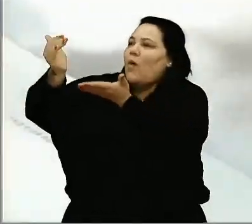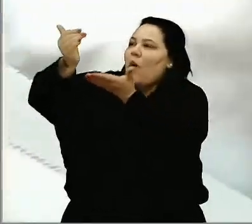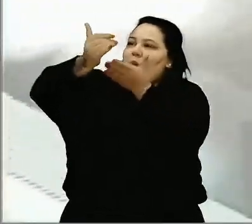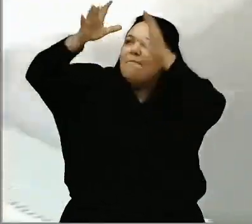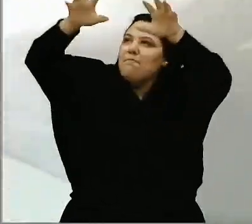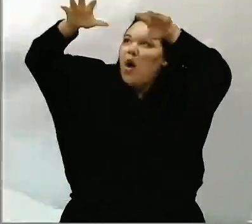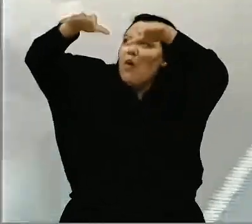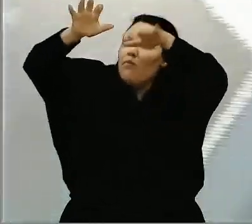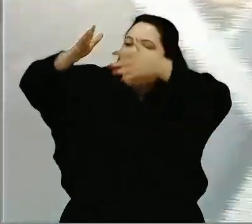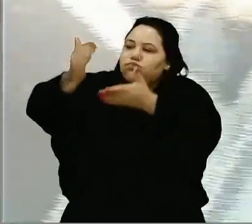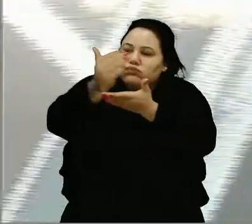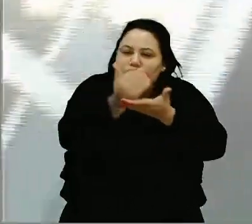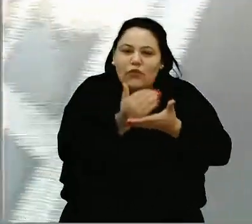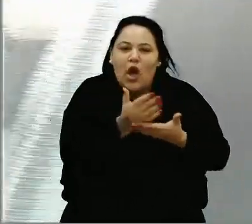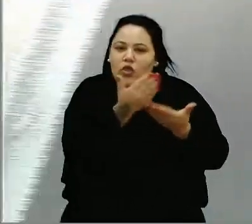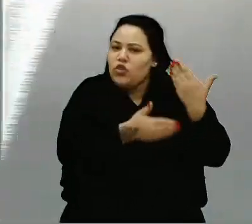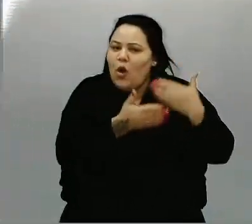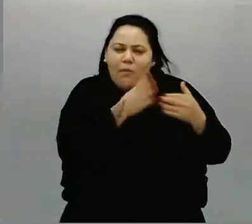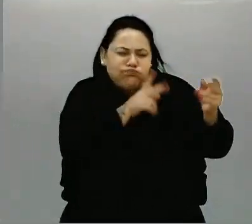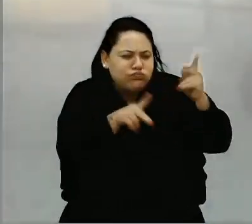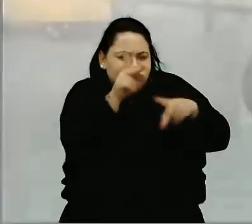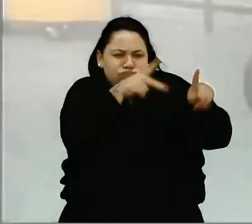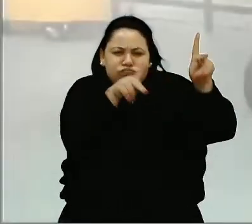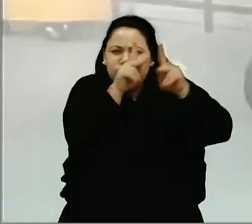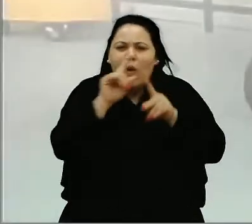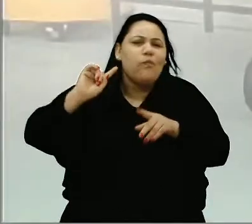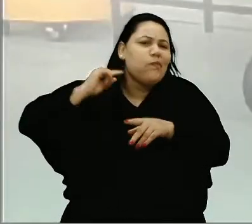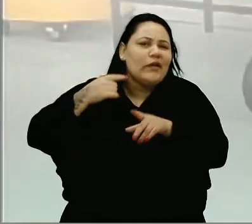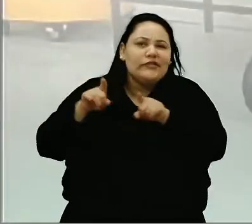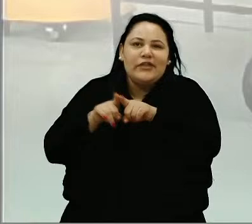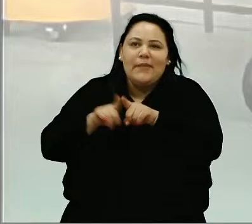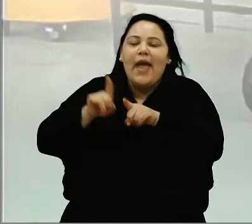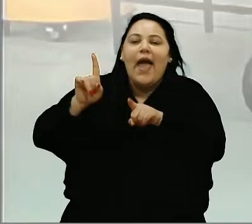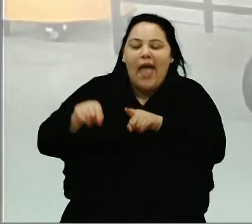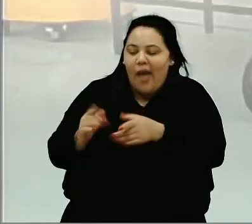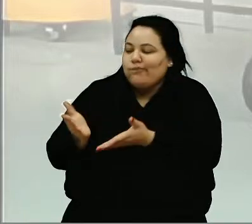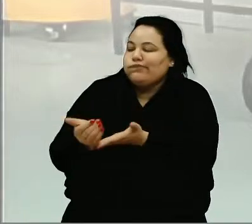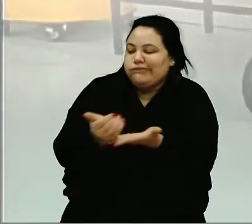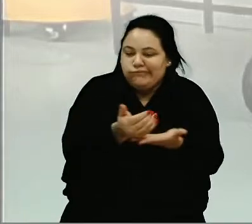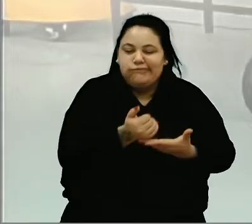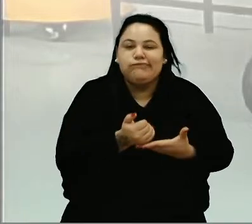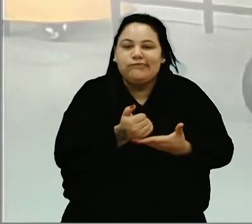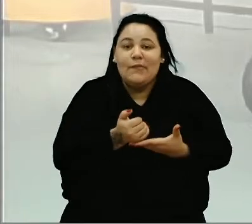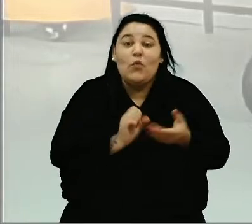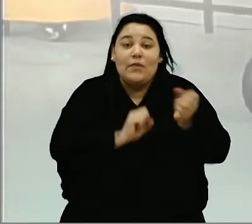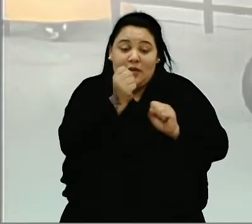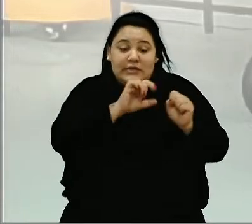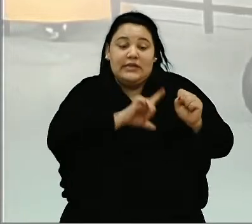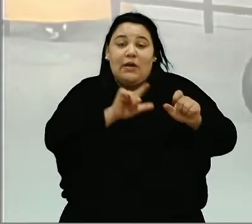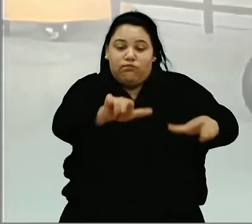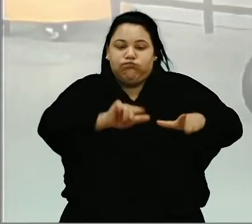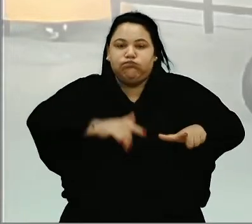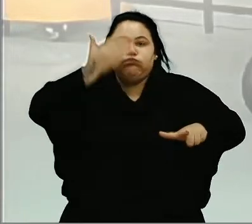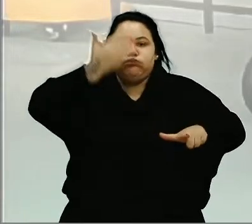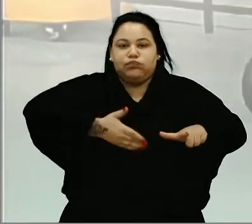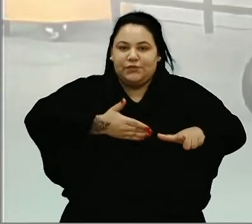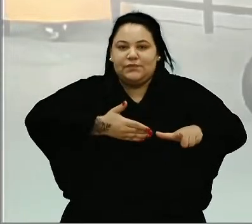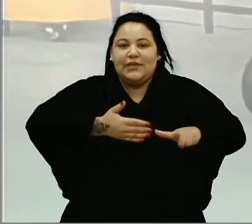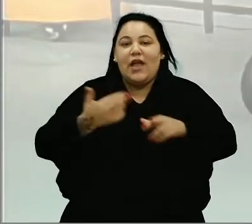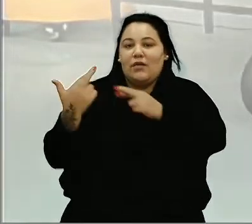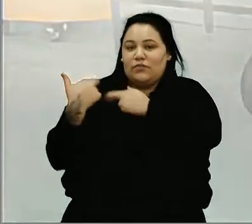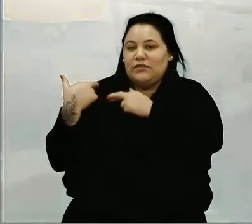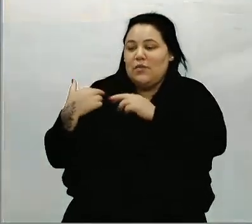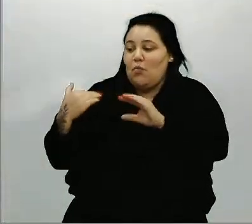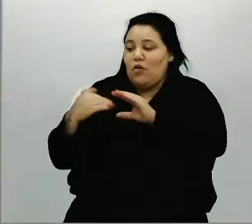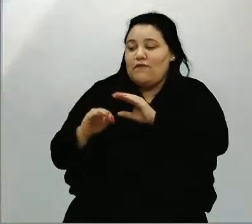os resíduos e fluidos são recolhidos por empresas certificadas e especializadas na coleta dos mesmos. A Toyota é uma